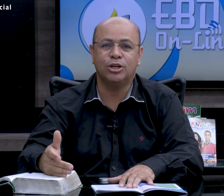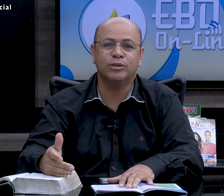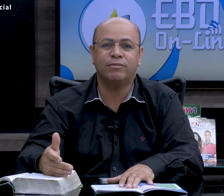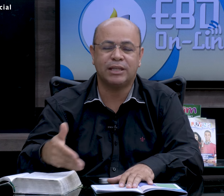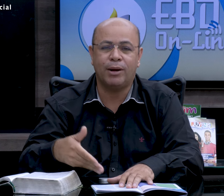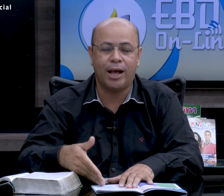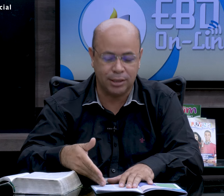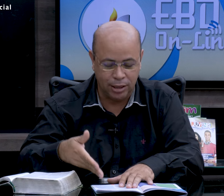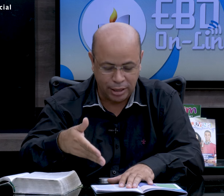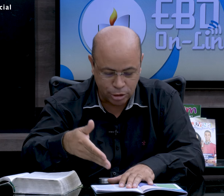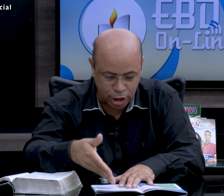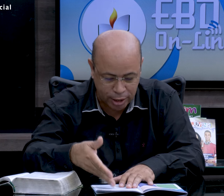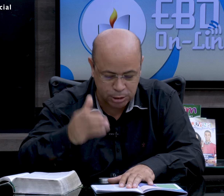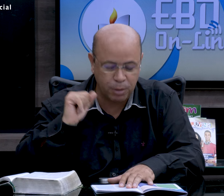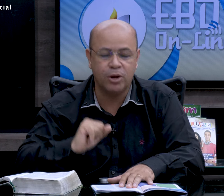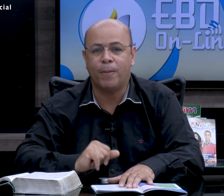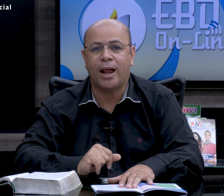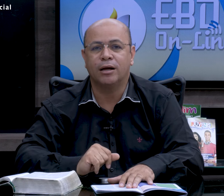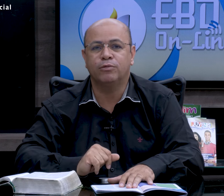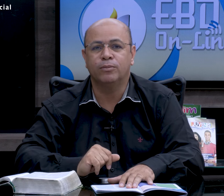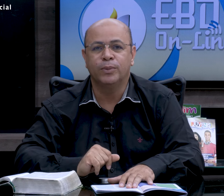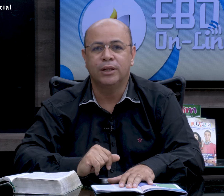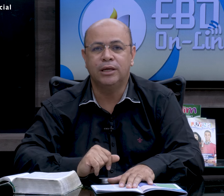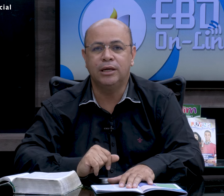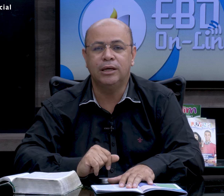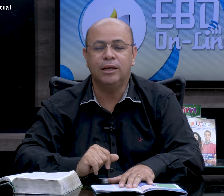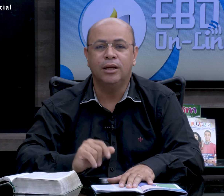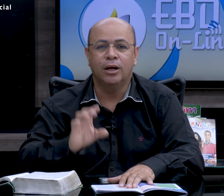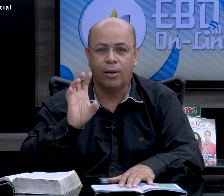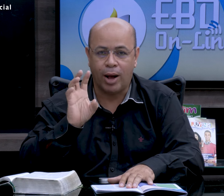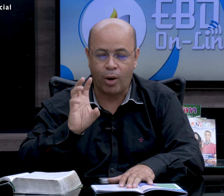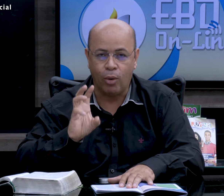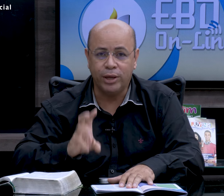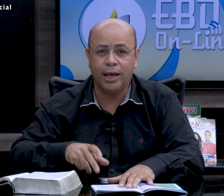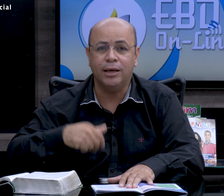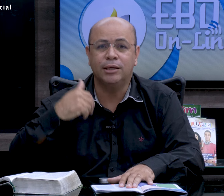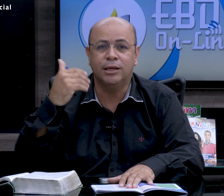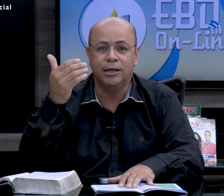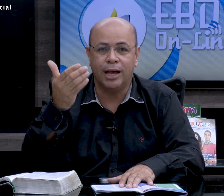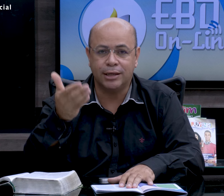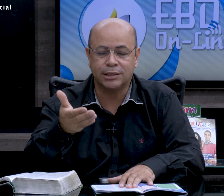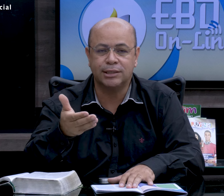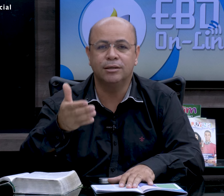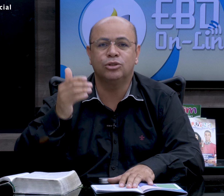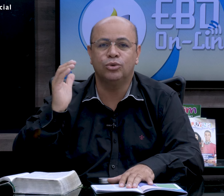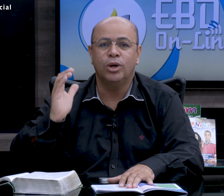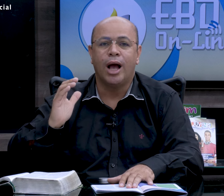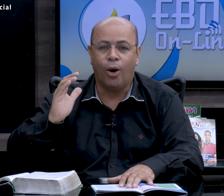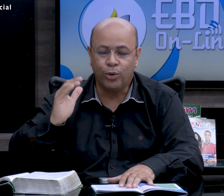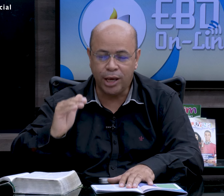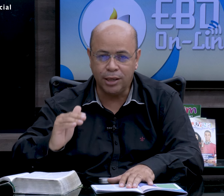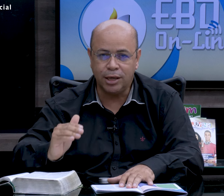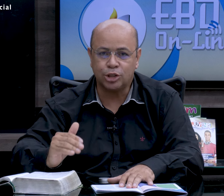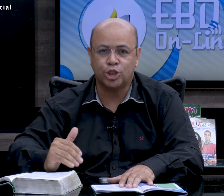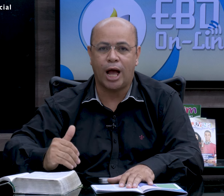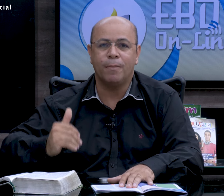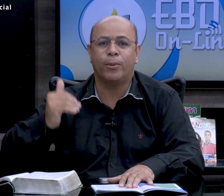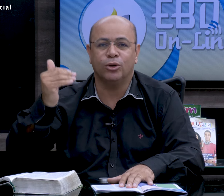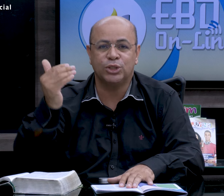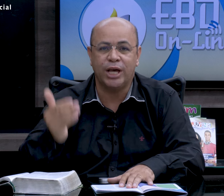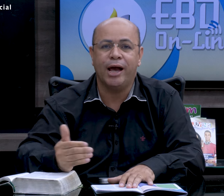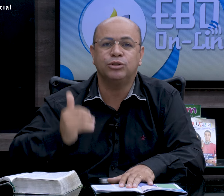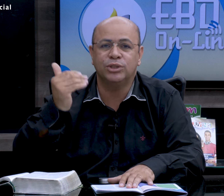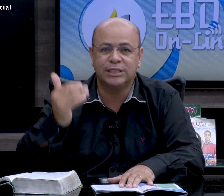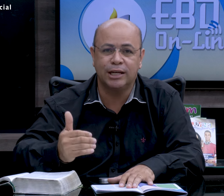característica que você vai trabalhar aqui já nesse primeiro parágrafo que alguém que é santo alguém que está